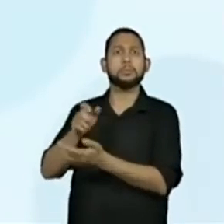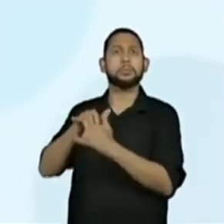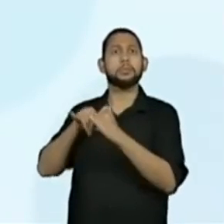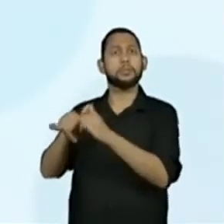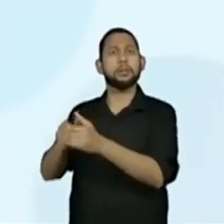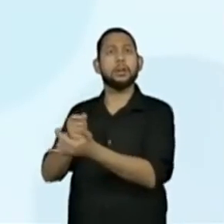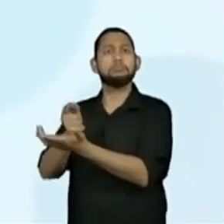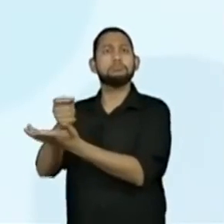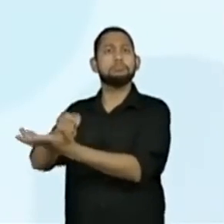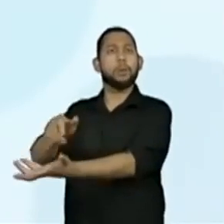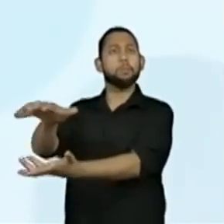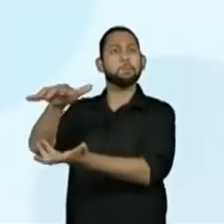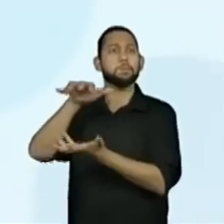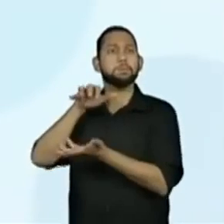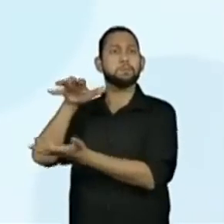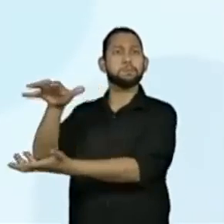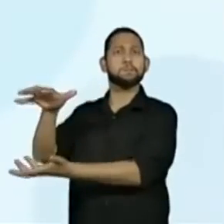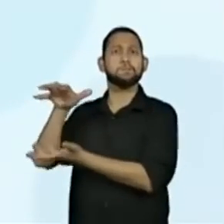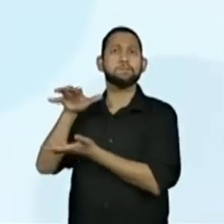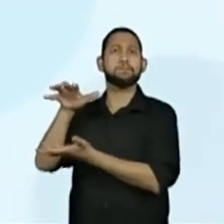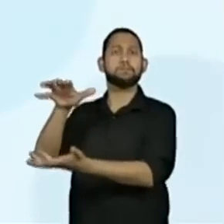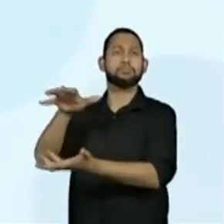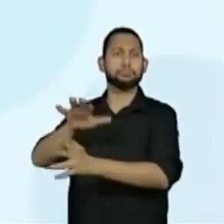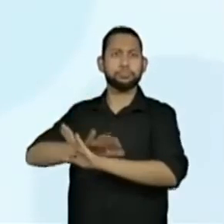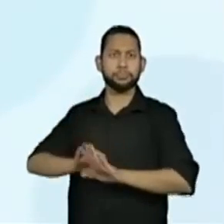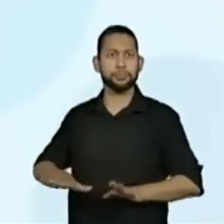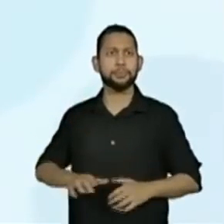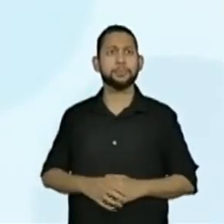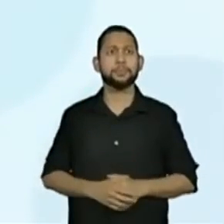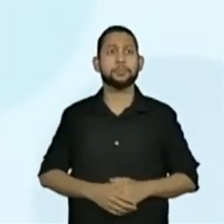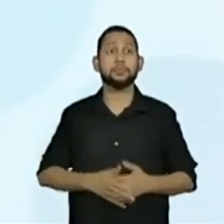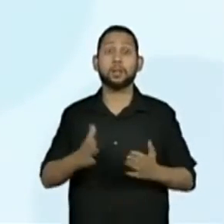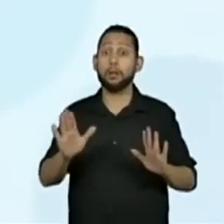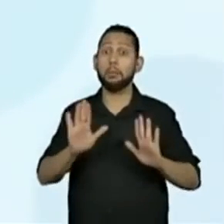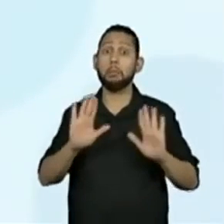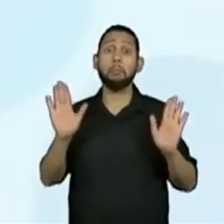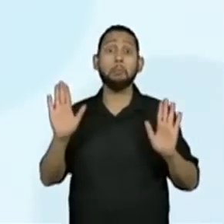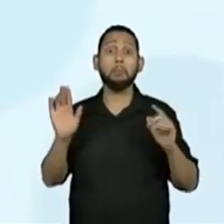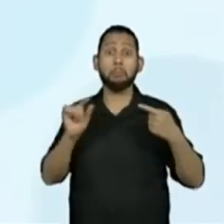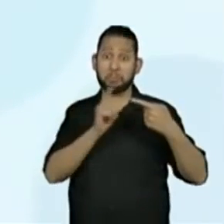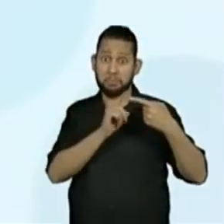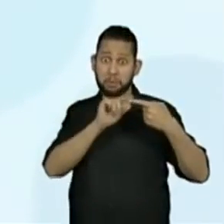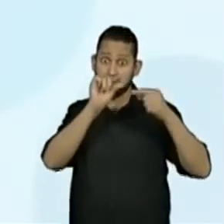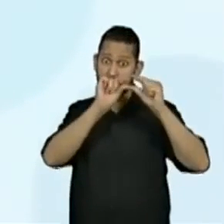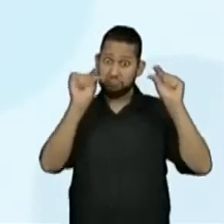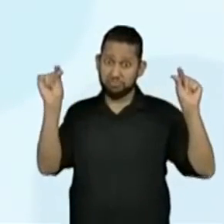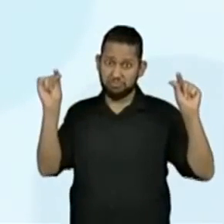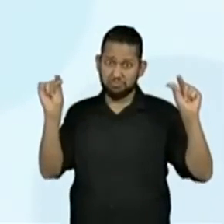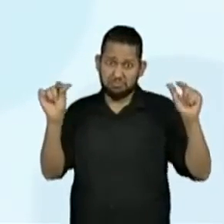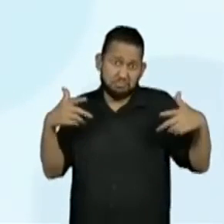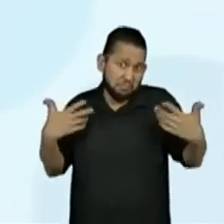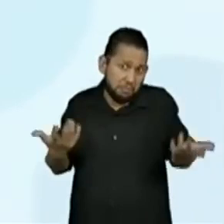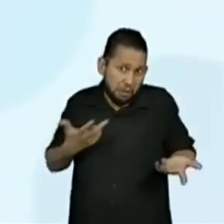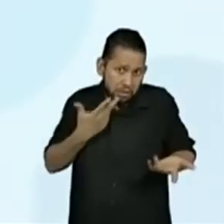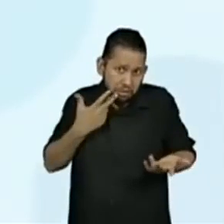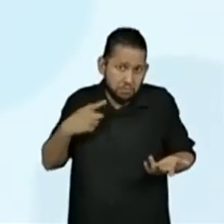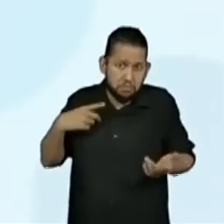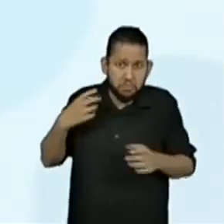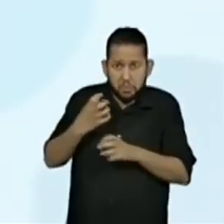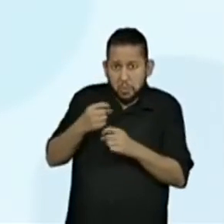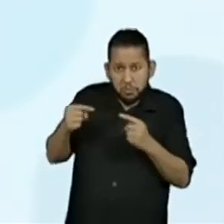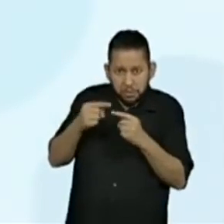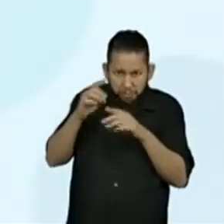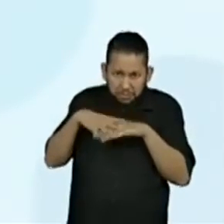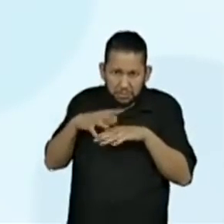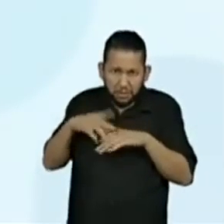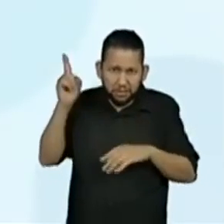atacadista os ingredientes para as pizzas que vem esse parágrafo ele faz diferença para gente